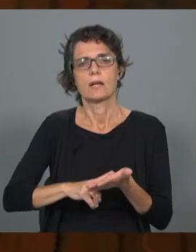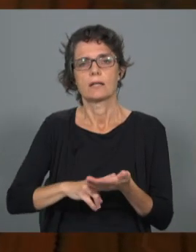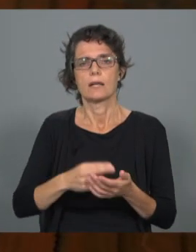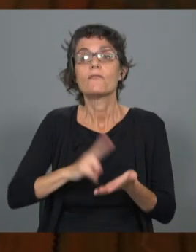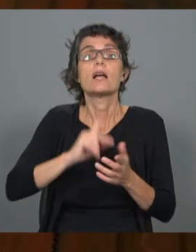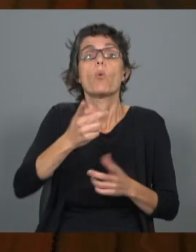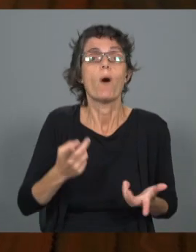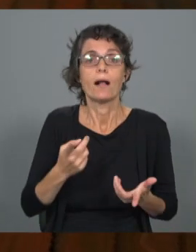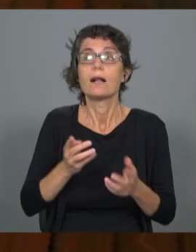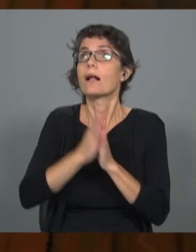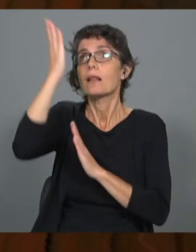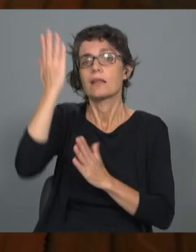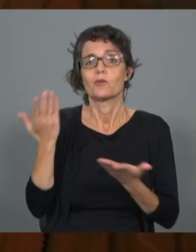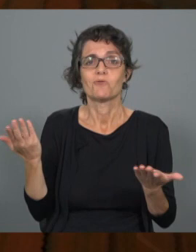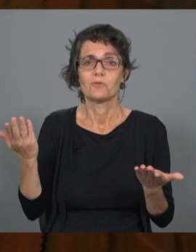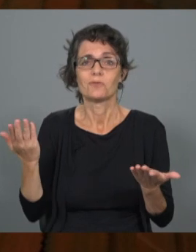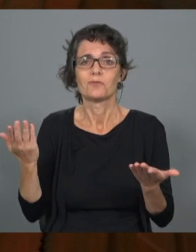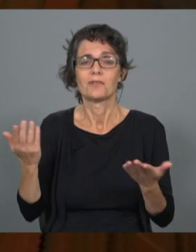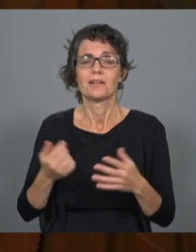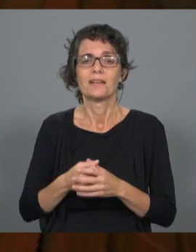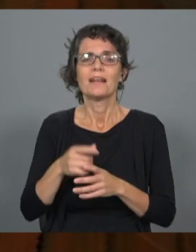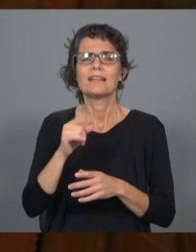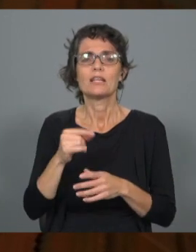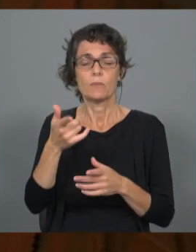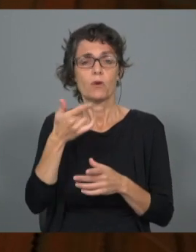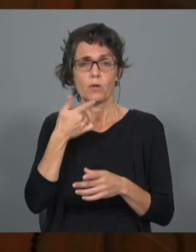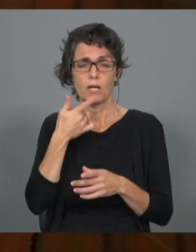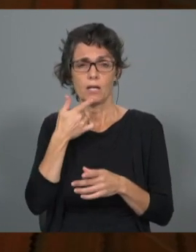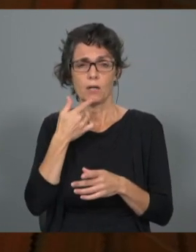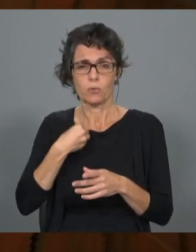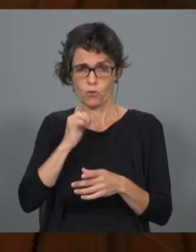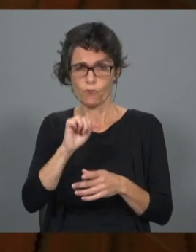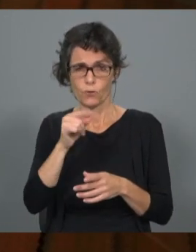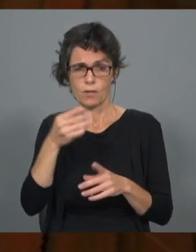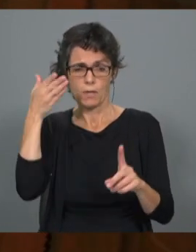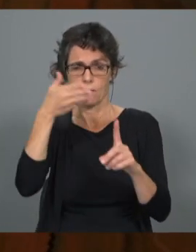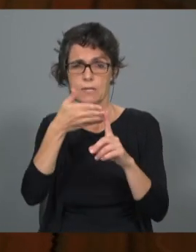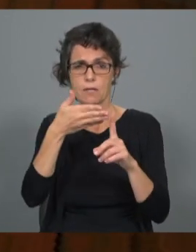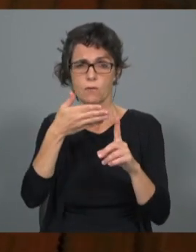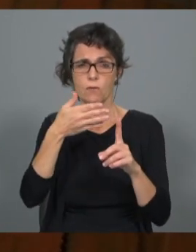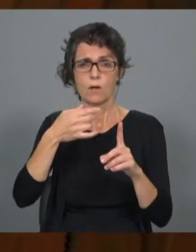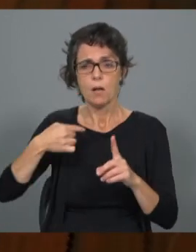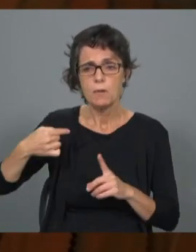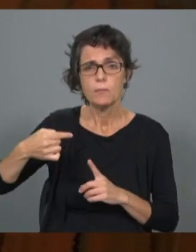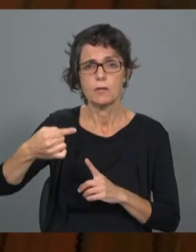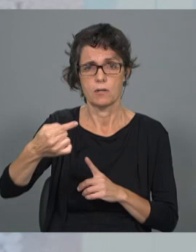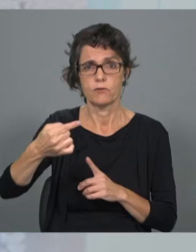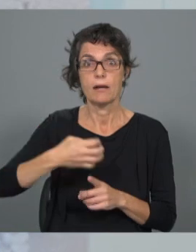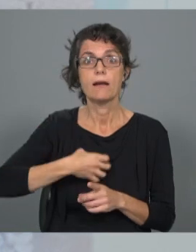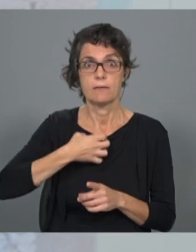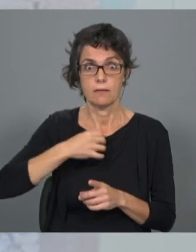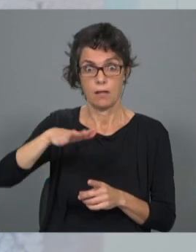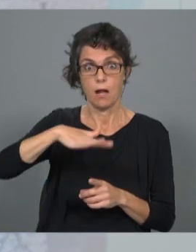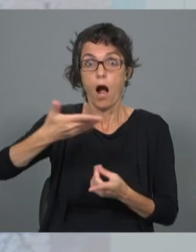uma preocupação também do missionário. O missionário que está em terreno de missão e faz essa experiência cotidianamente e numa região difícil como é o